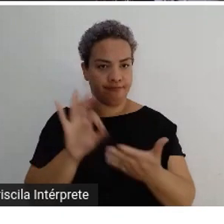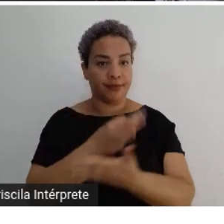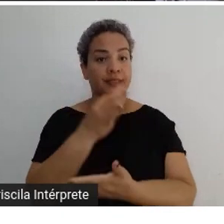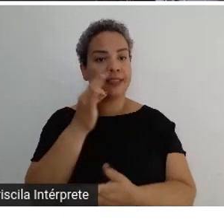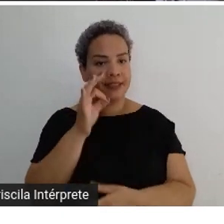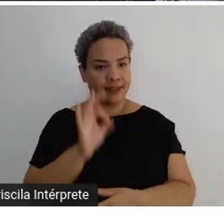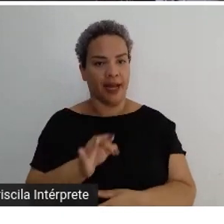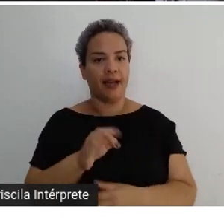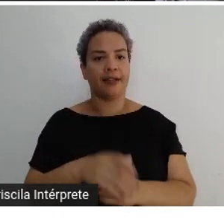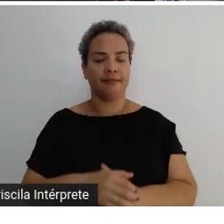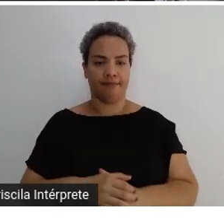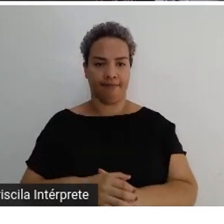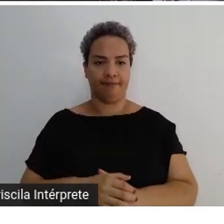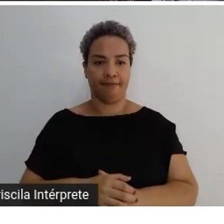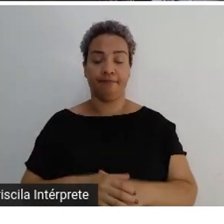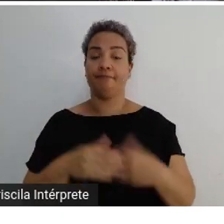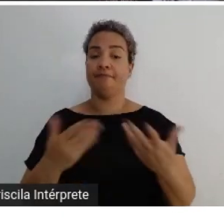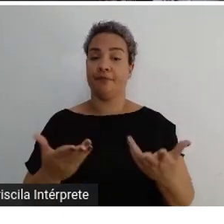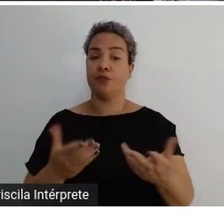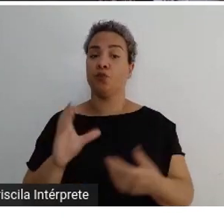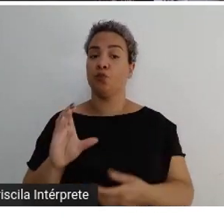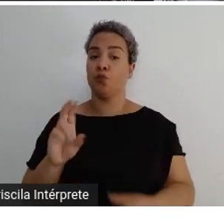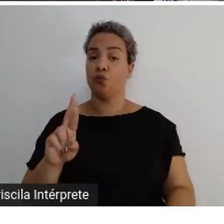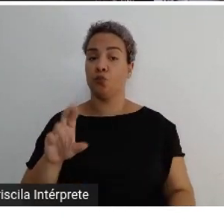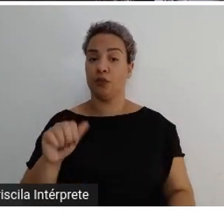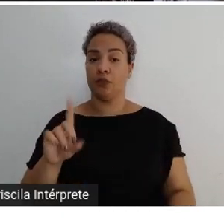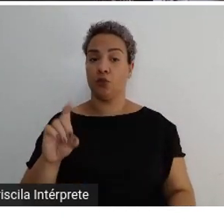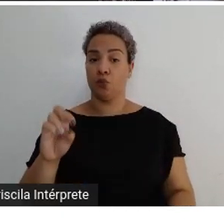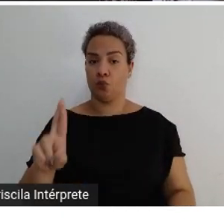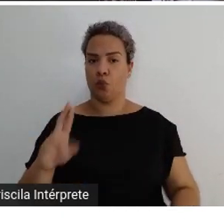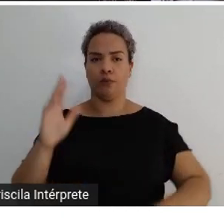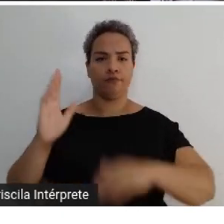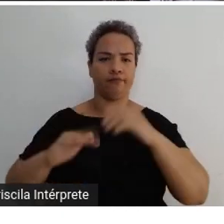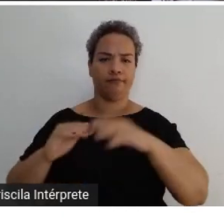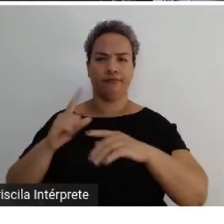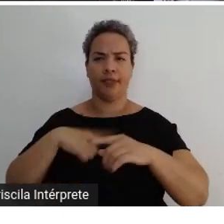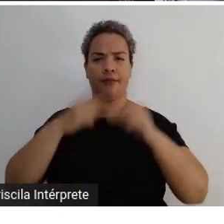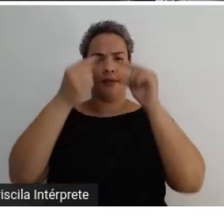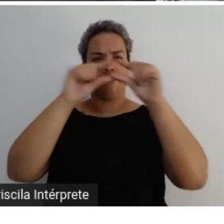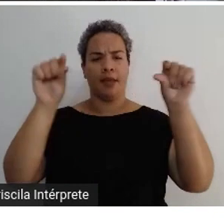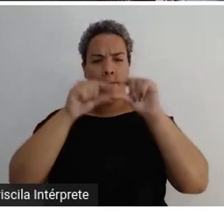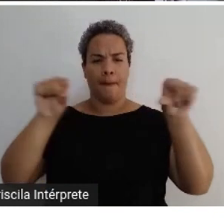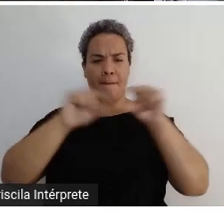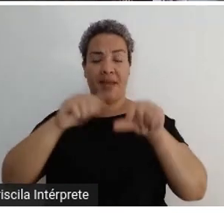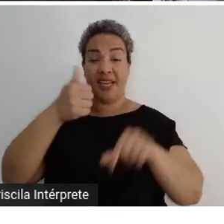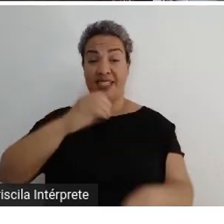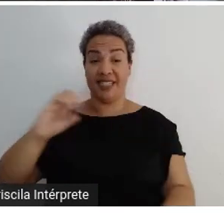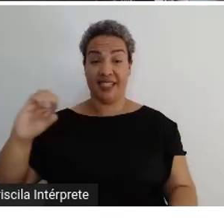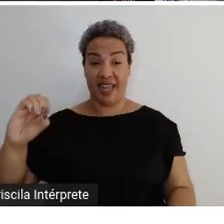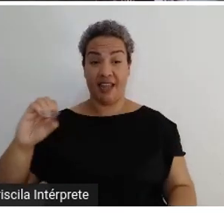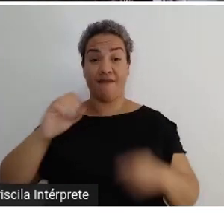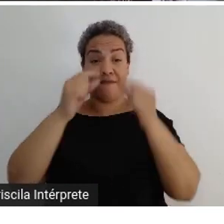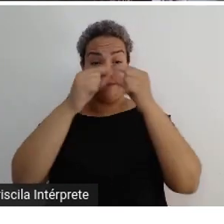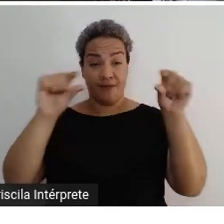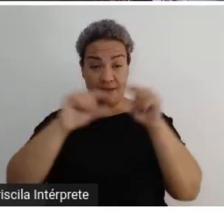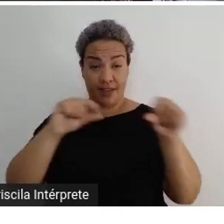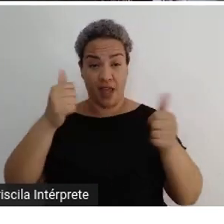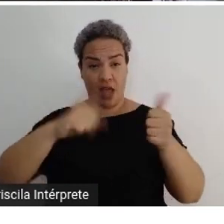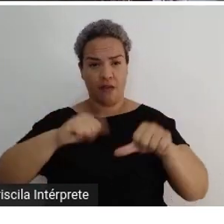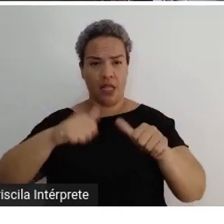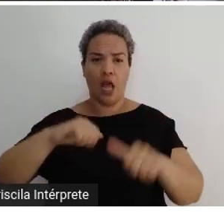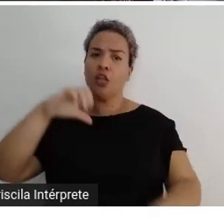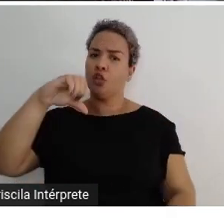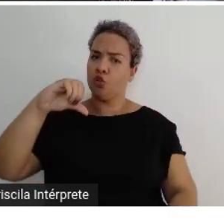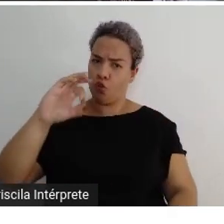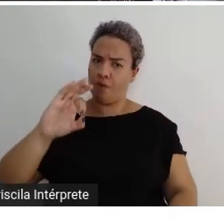que esse curador, ele pegou 100 frases para avaliar. E nas 100 frases, 90 ela